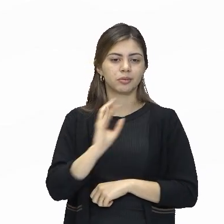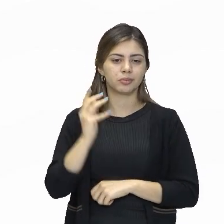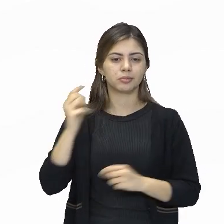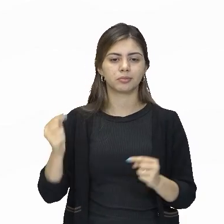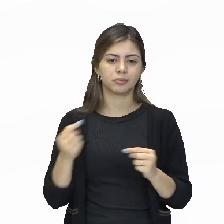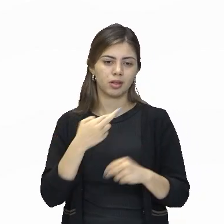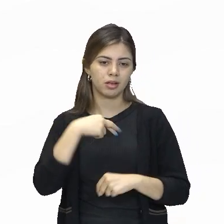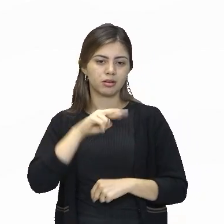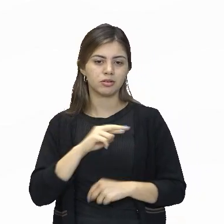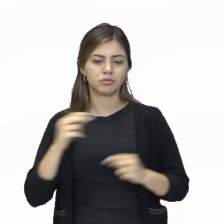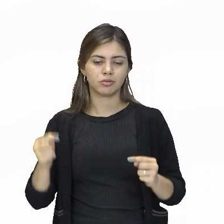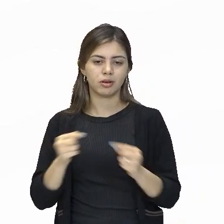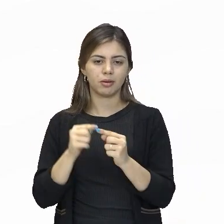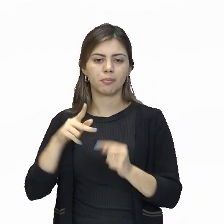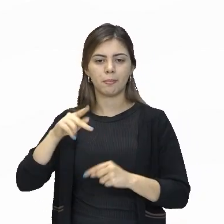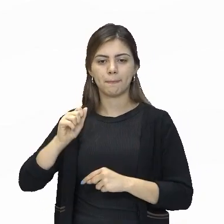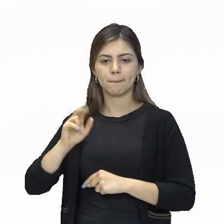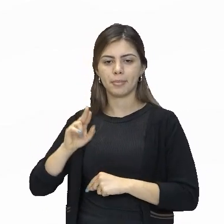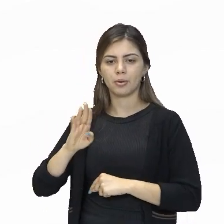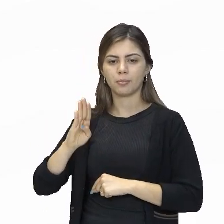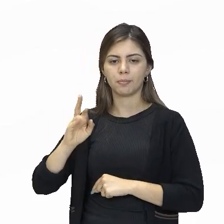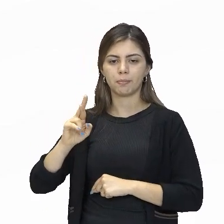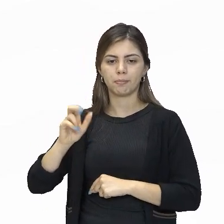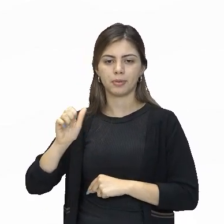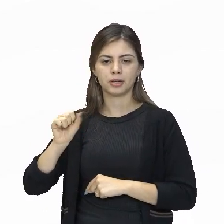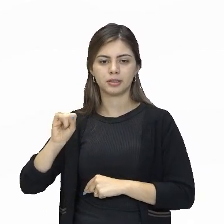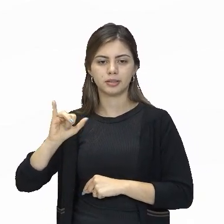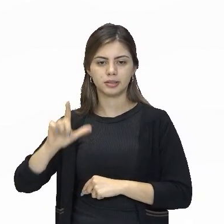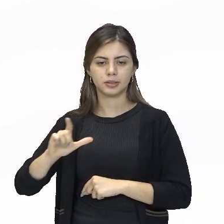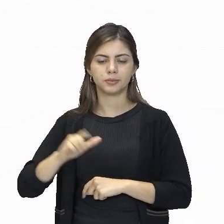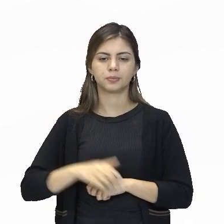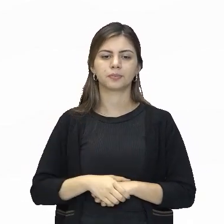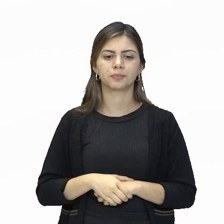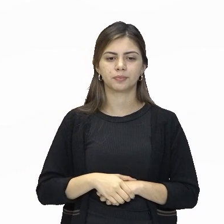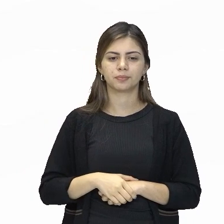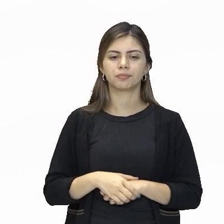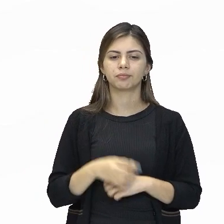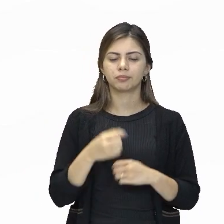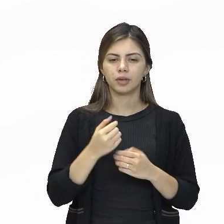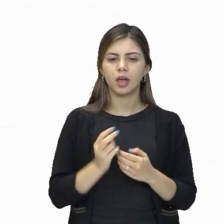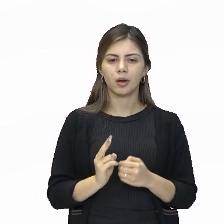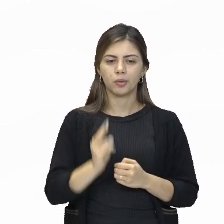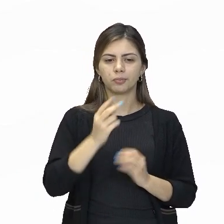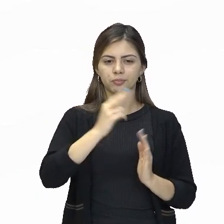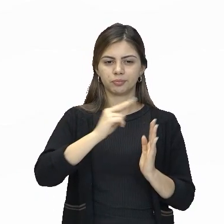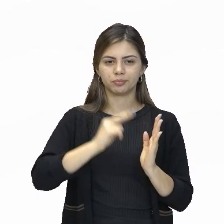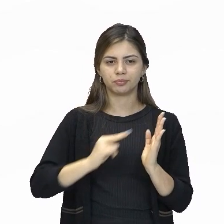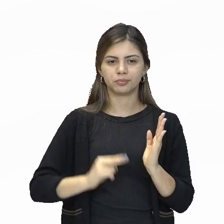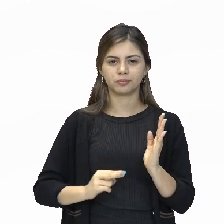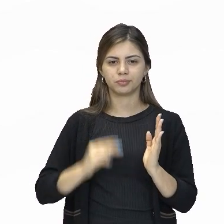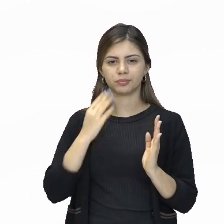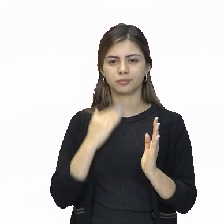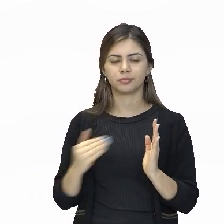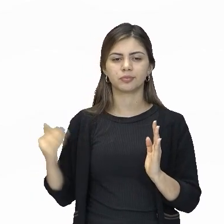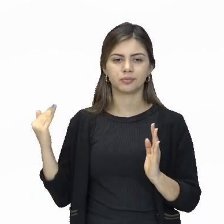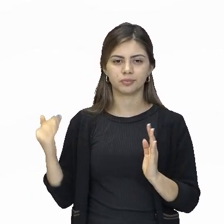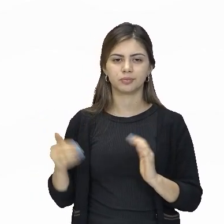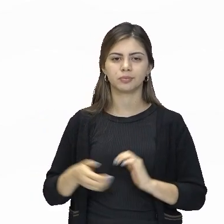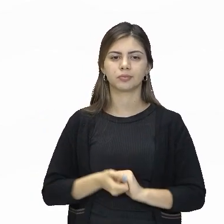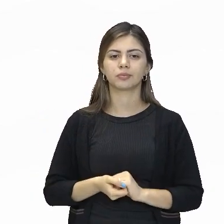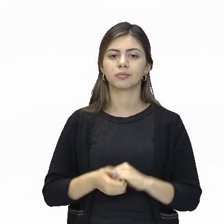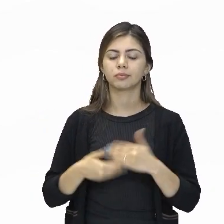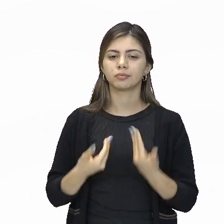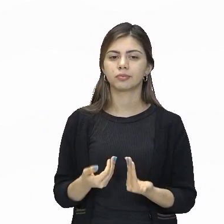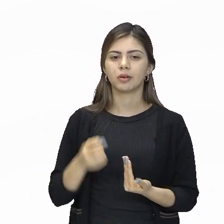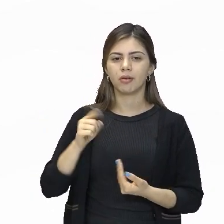Wagner submerge ante os cordões do Botafogo, bárbaro e nosso. A forma